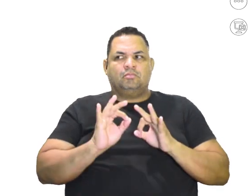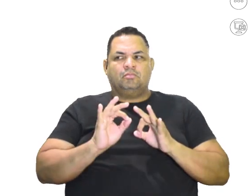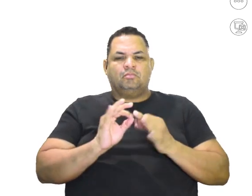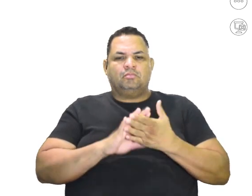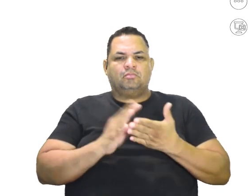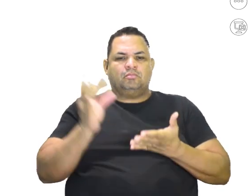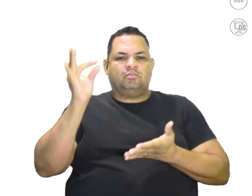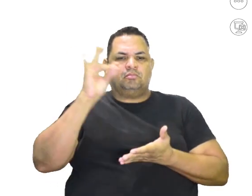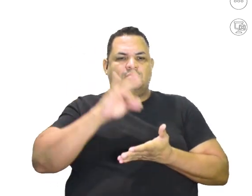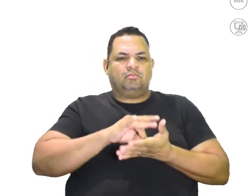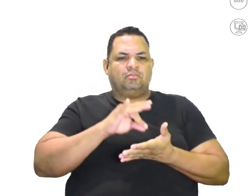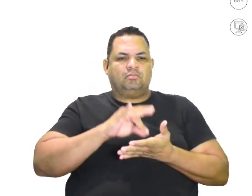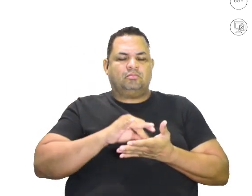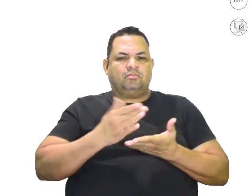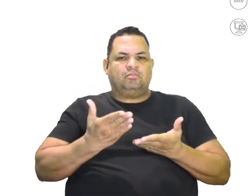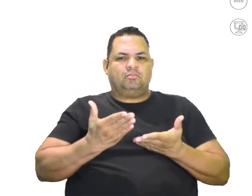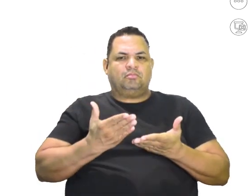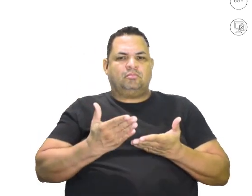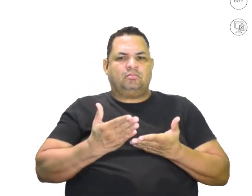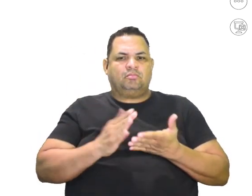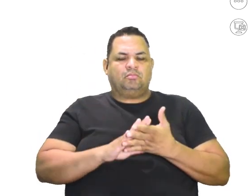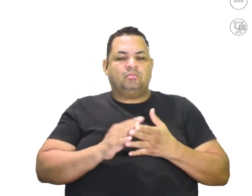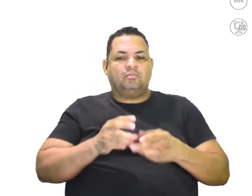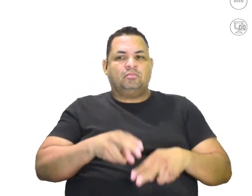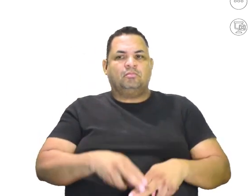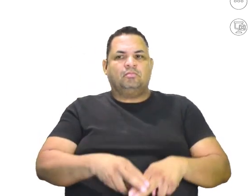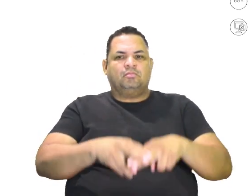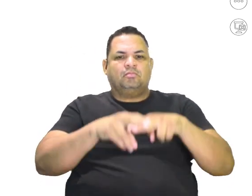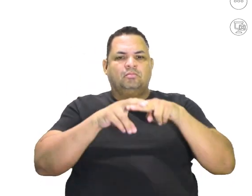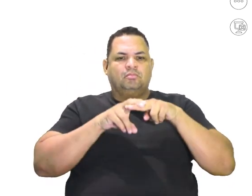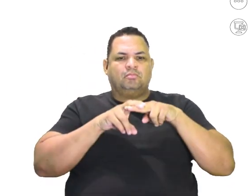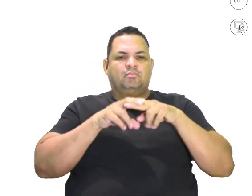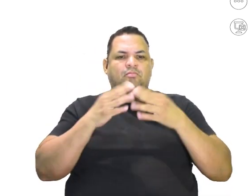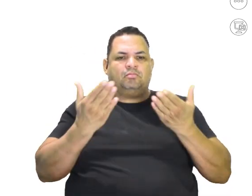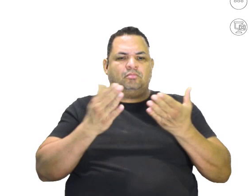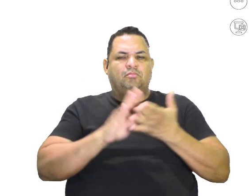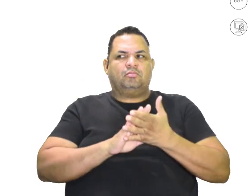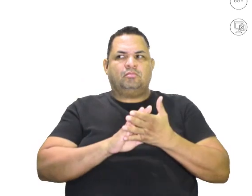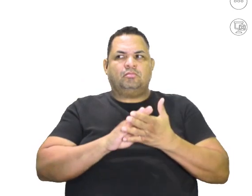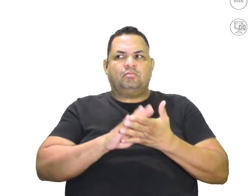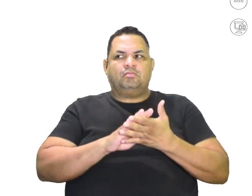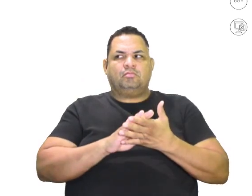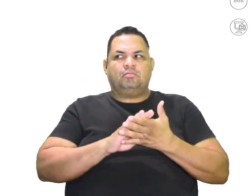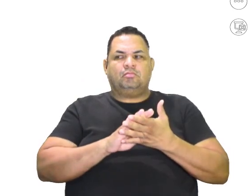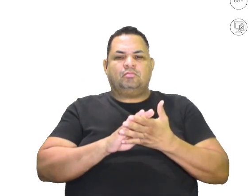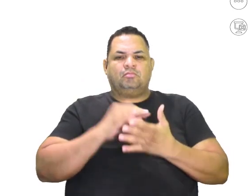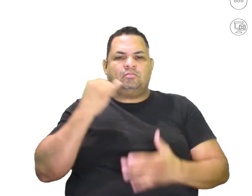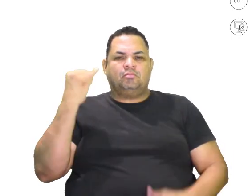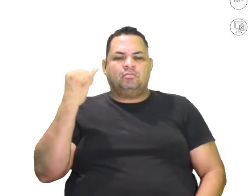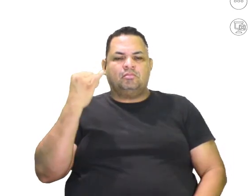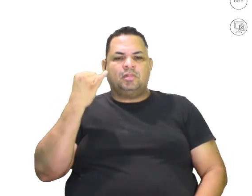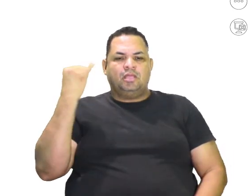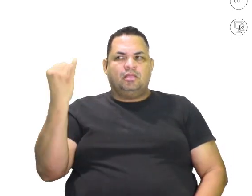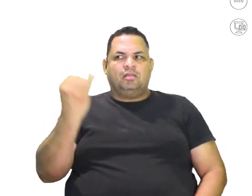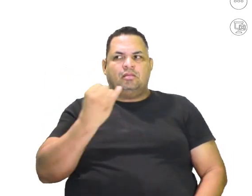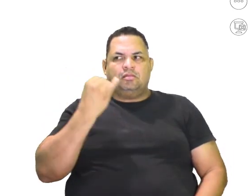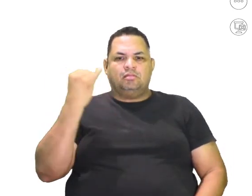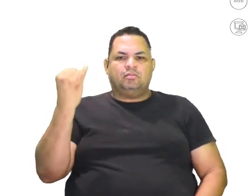realísticas. E então, é por isso que a grande importância desses